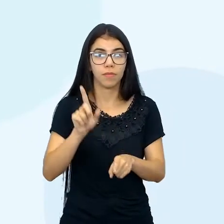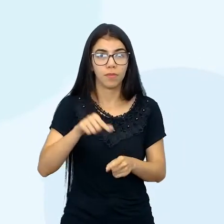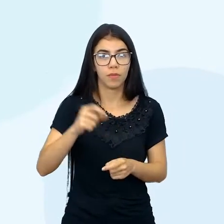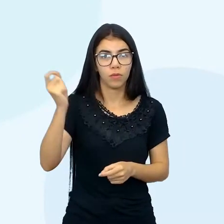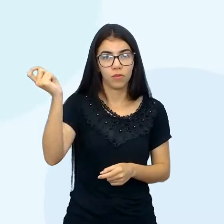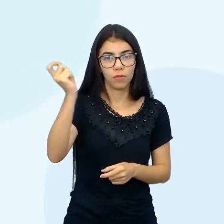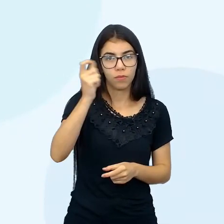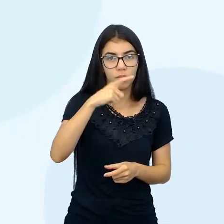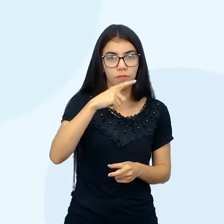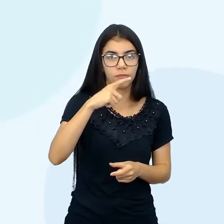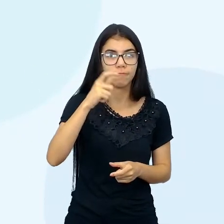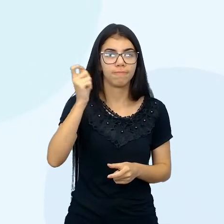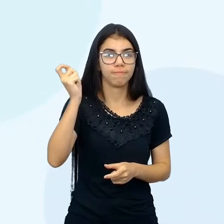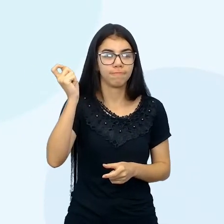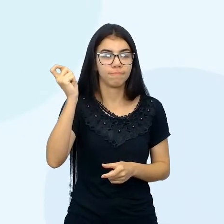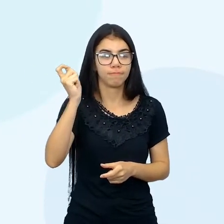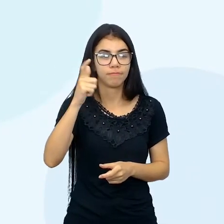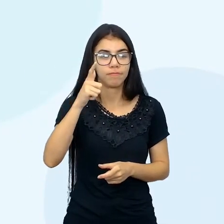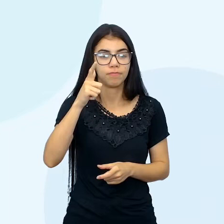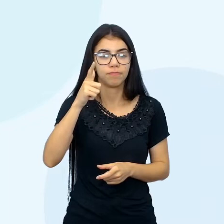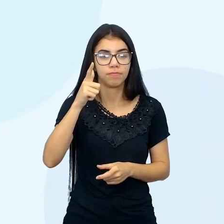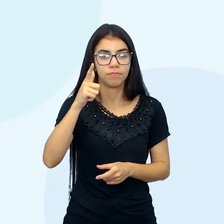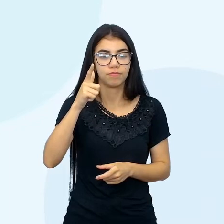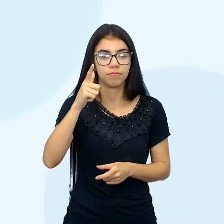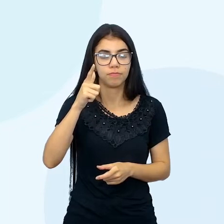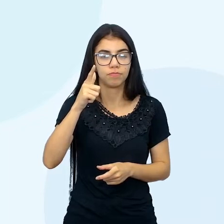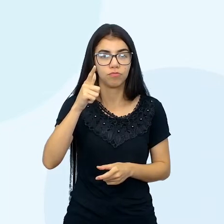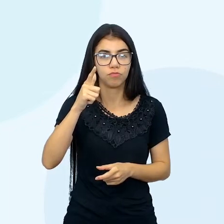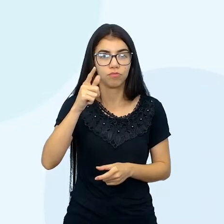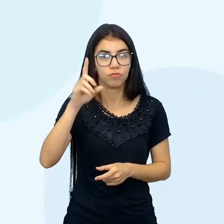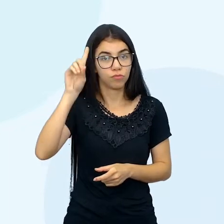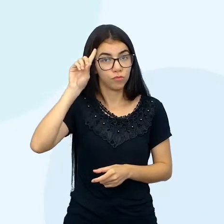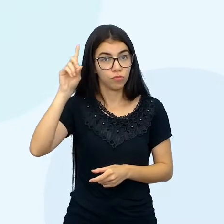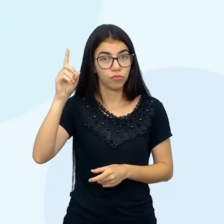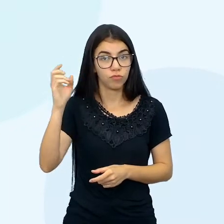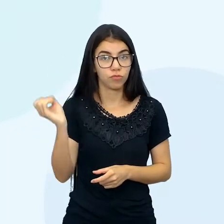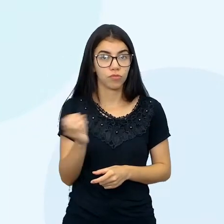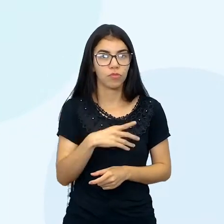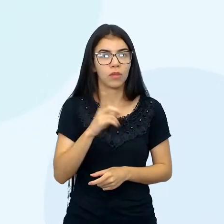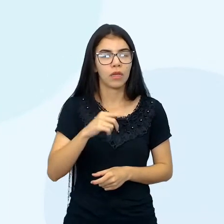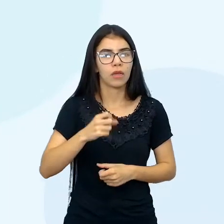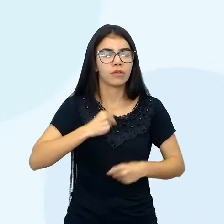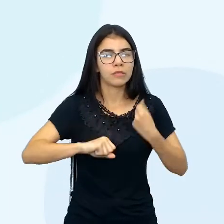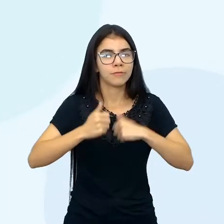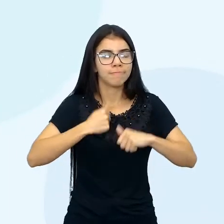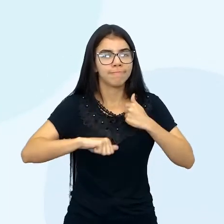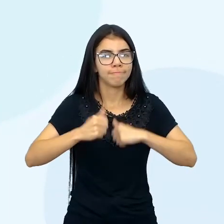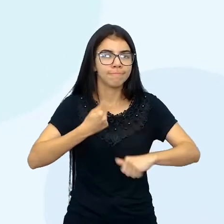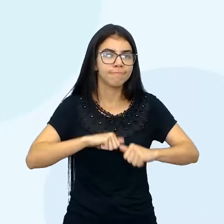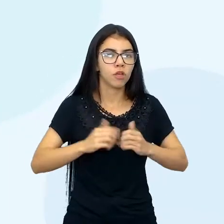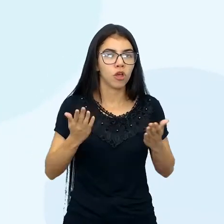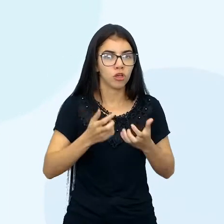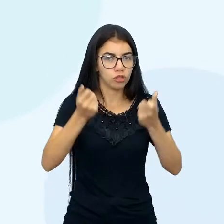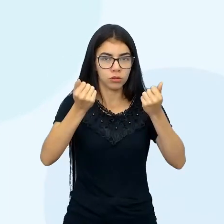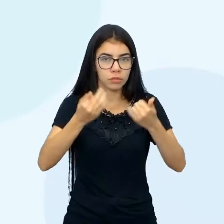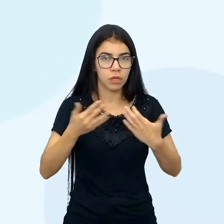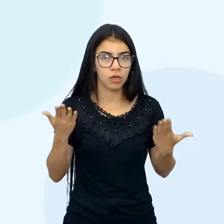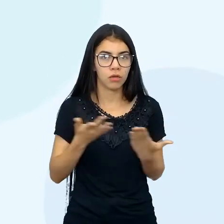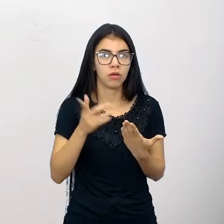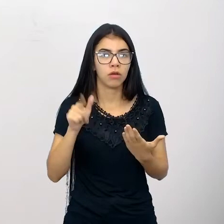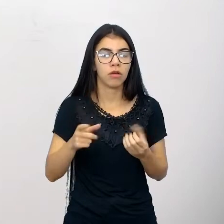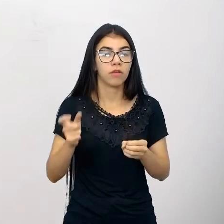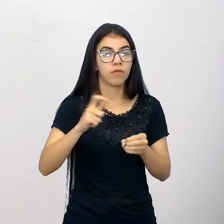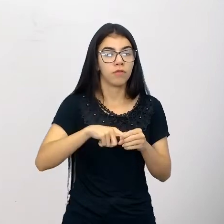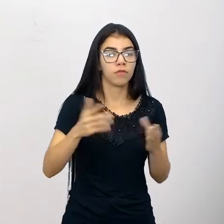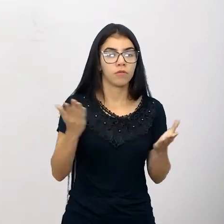luz nova do dia. Perdão pela minha leitura meio atrapalhada, que eu estou tão ansioso para poder falar o que eu vou falar agora. Volta para mim um